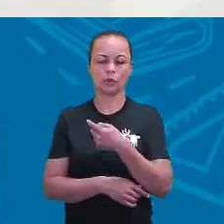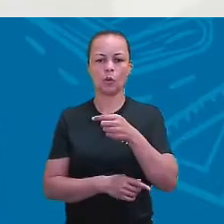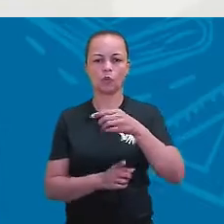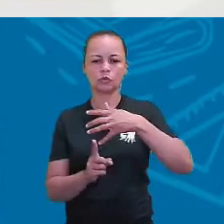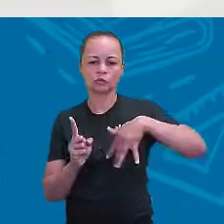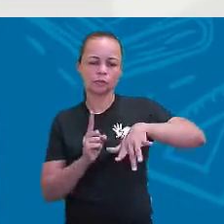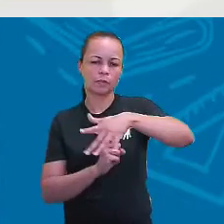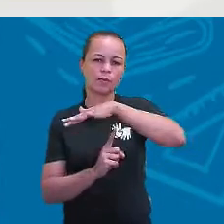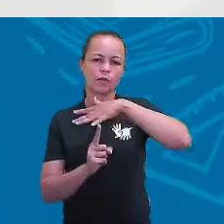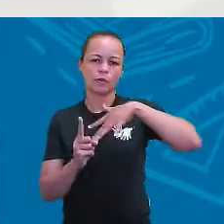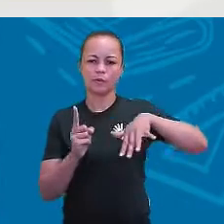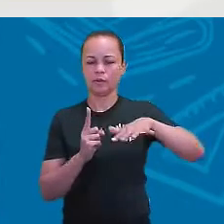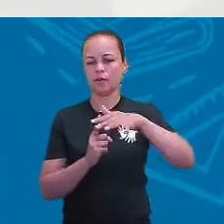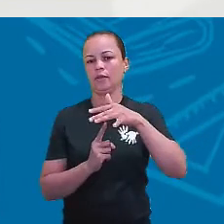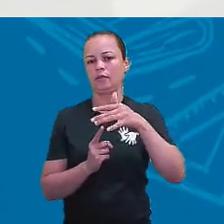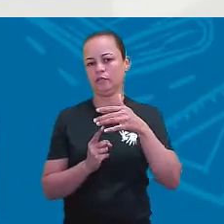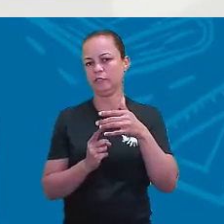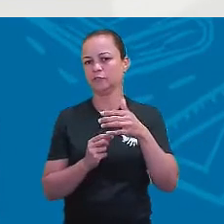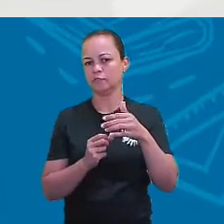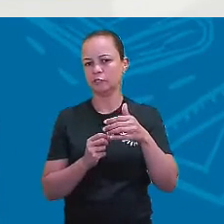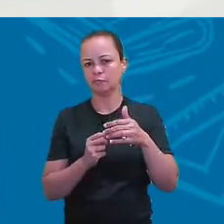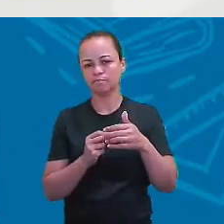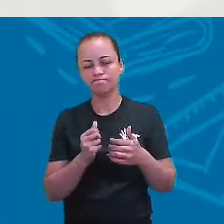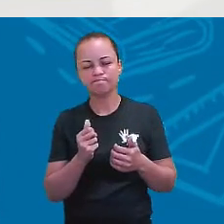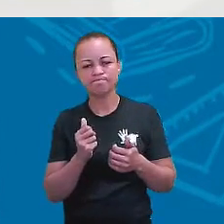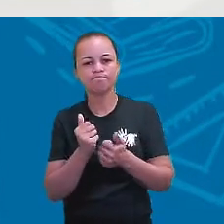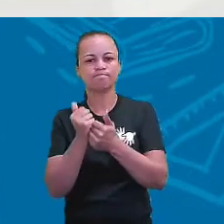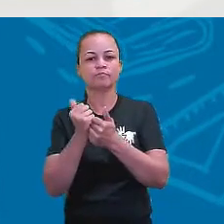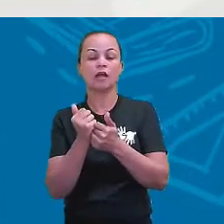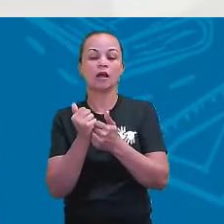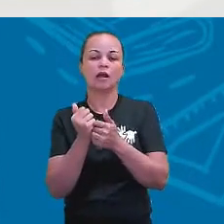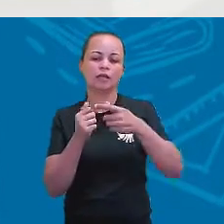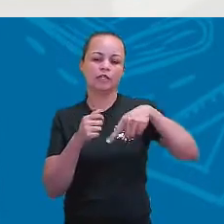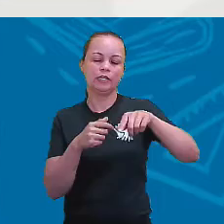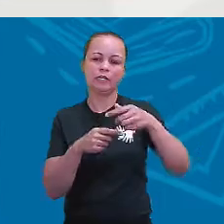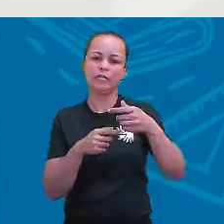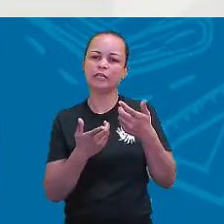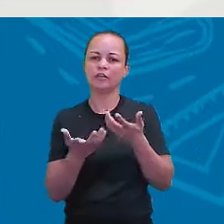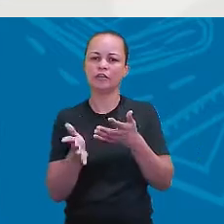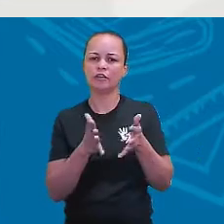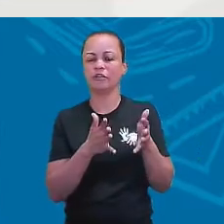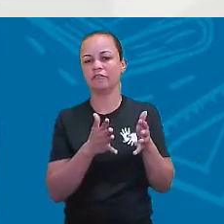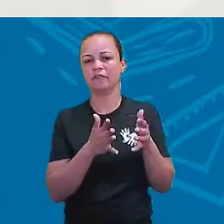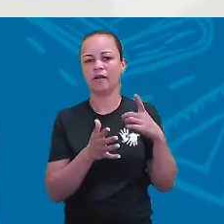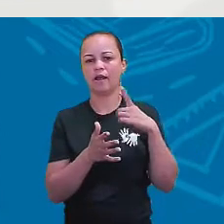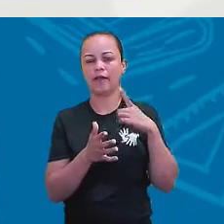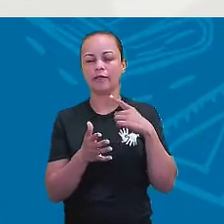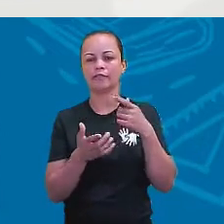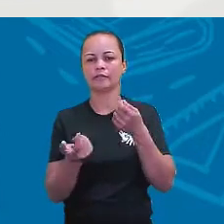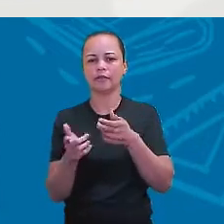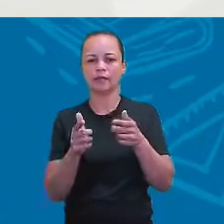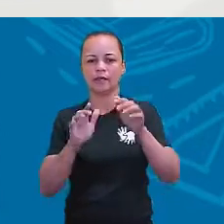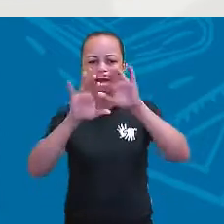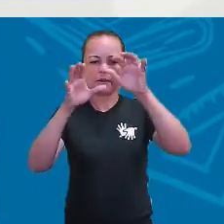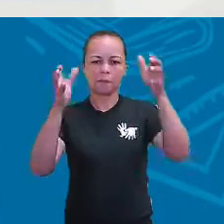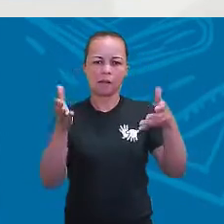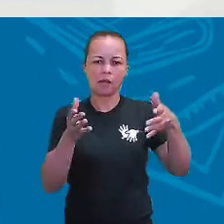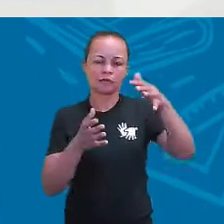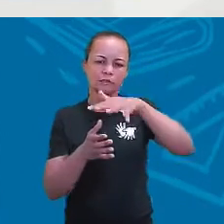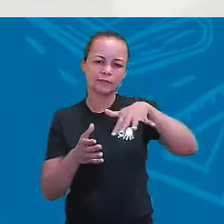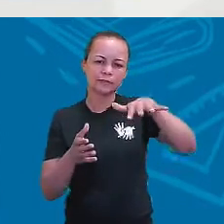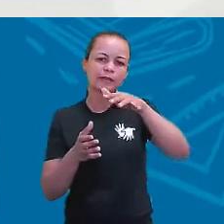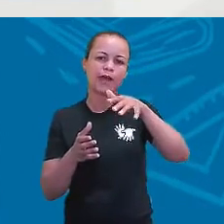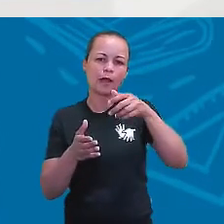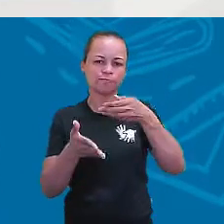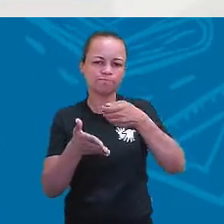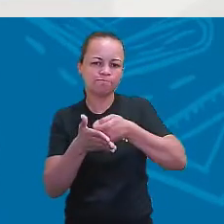meio ambiente fique mais sustentável e, com certeza, vai impactar muito o efeito estufa. E aí,